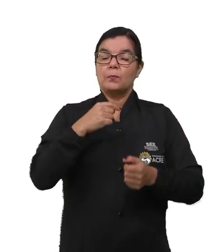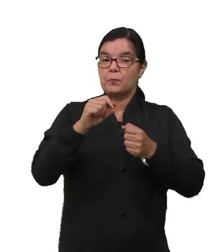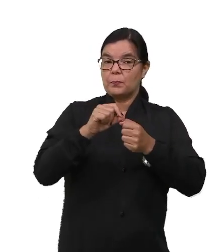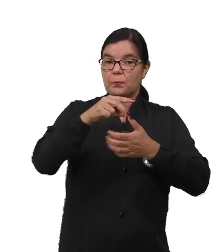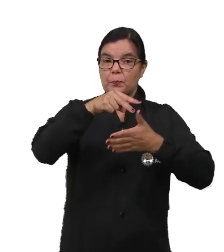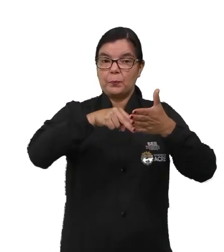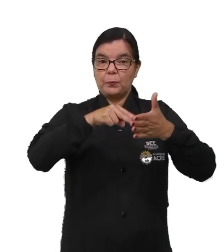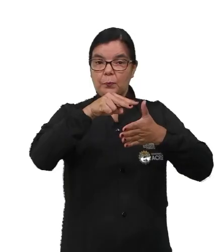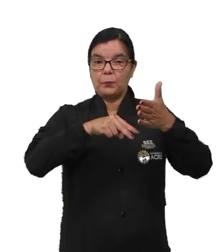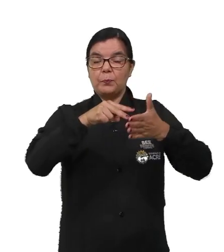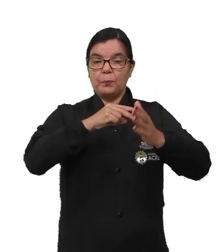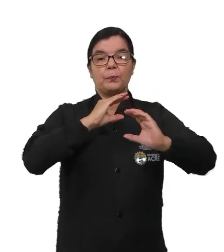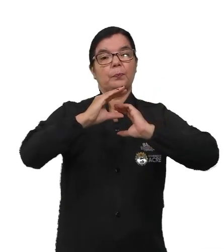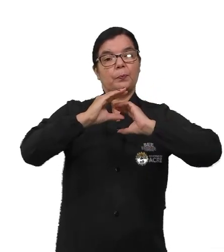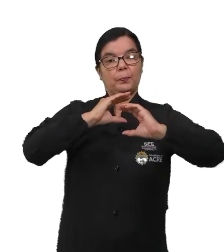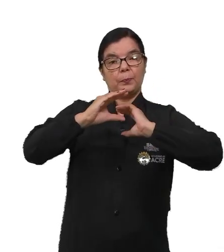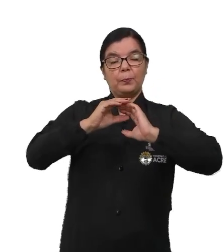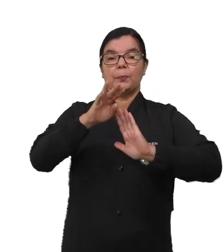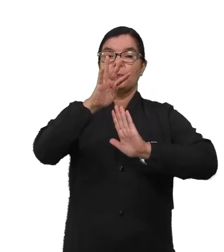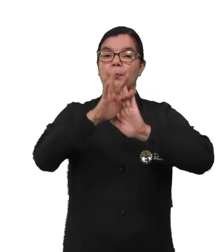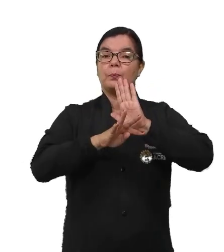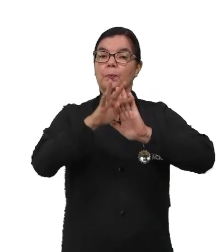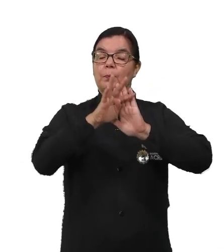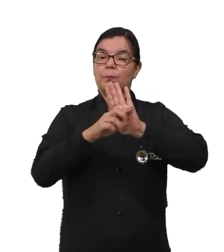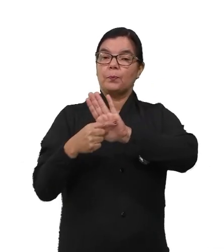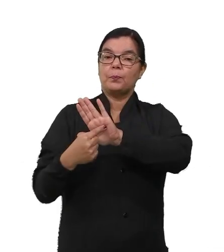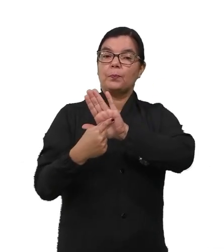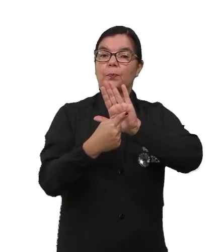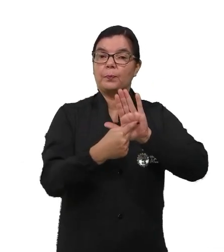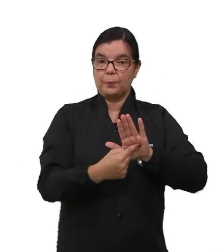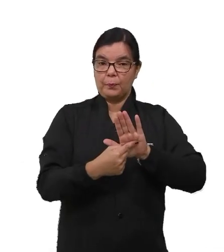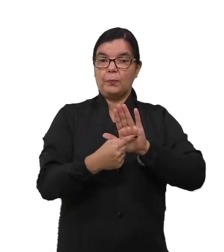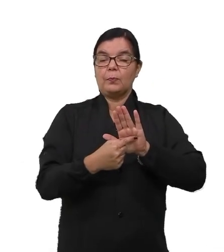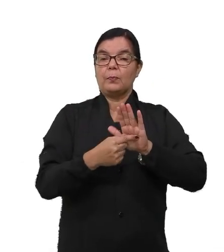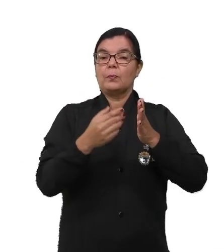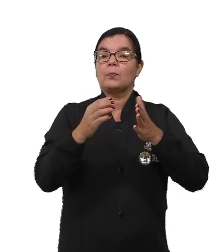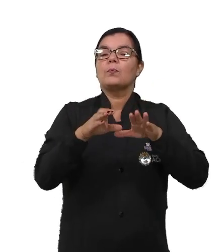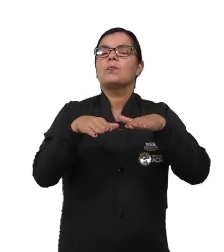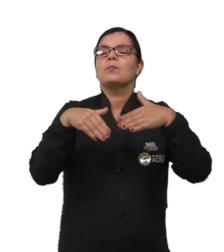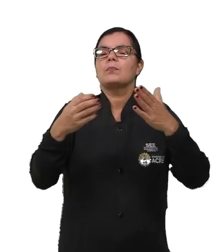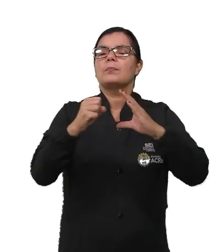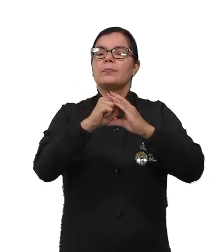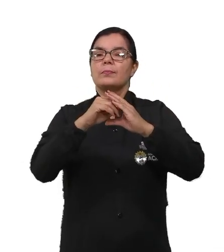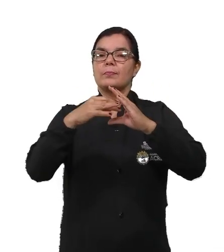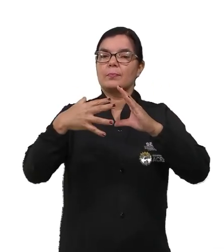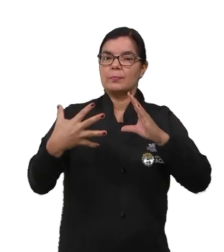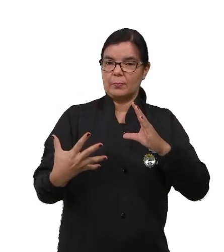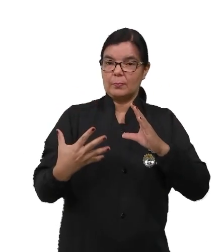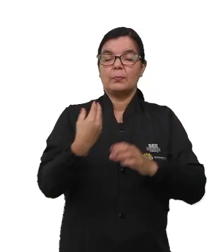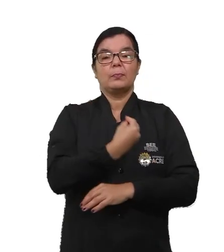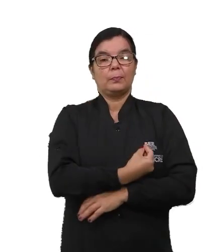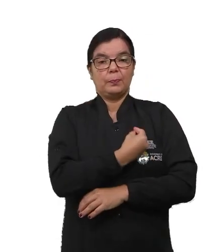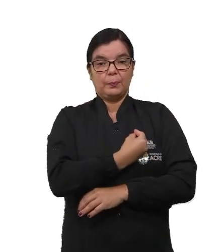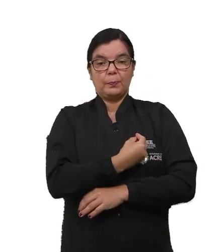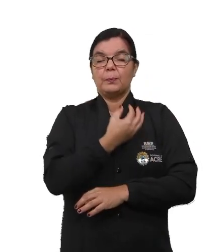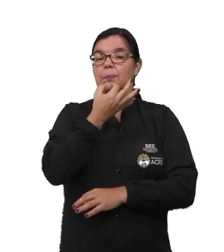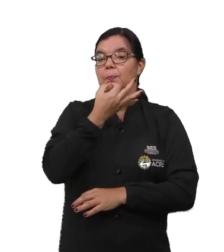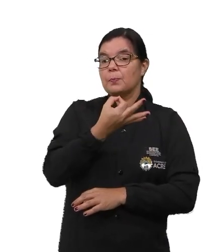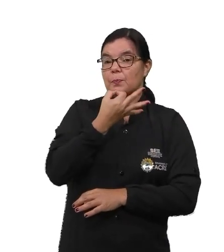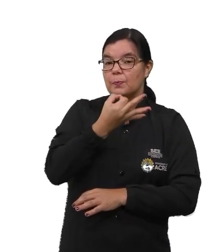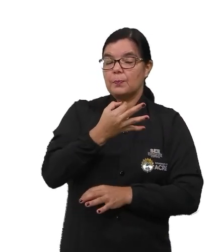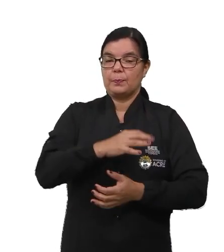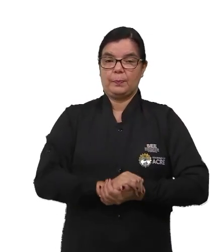uma leitura sobre os meios de comunicação, o texto apresenta quais características da realidade